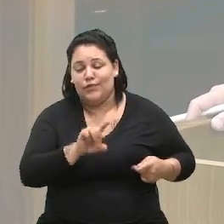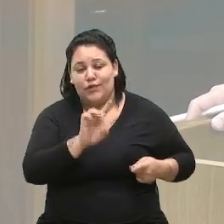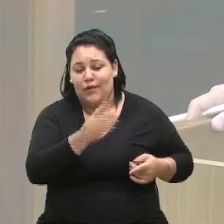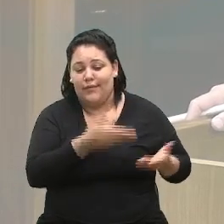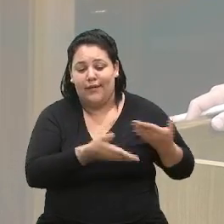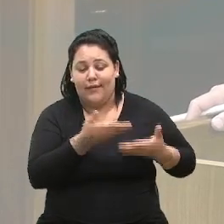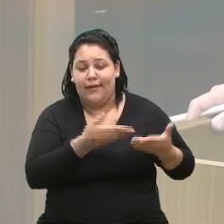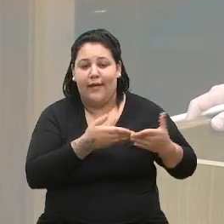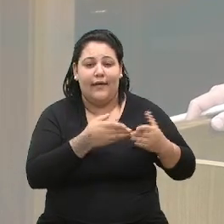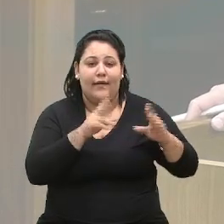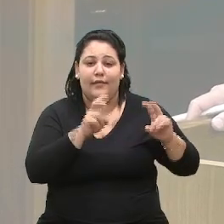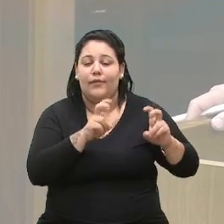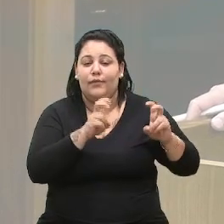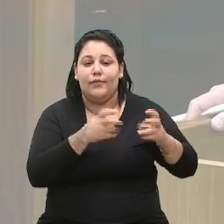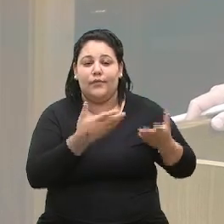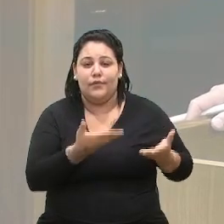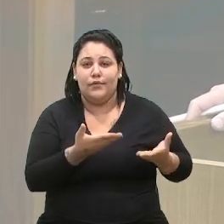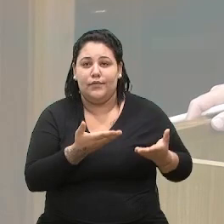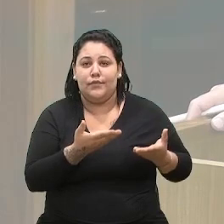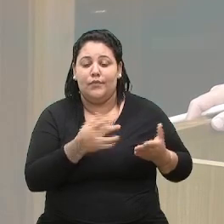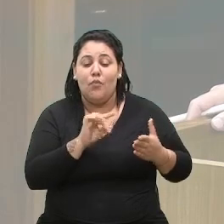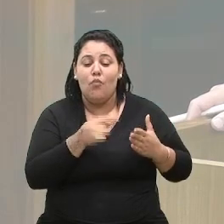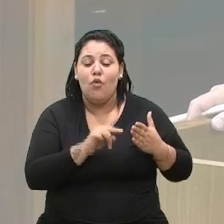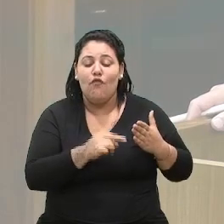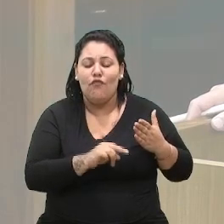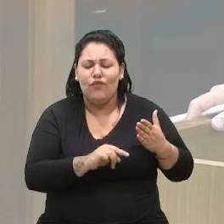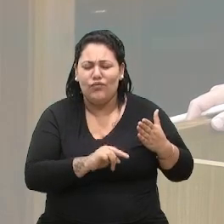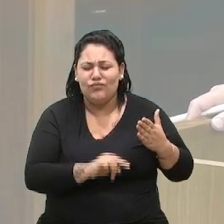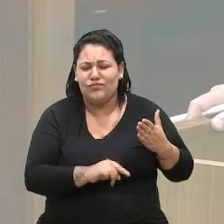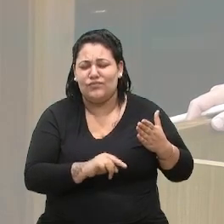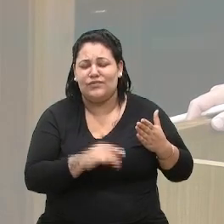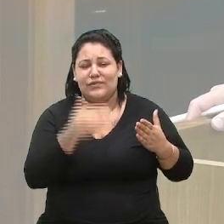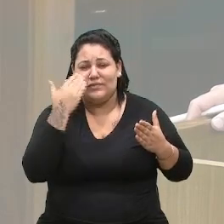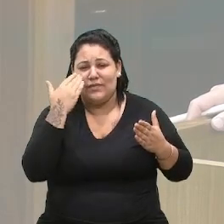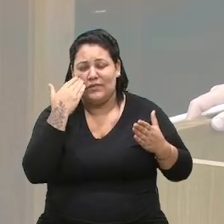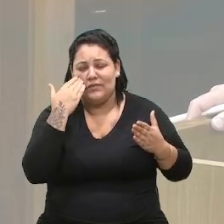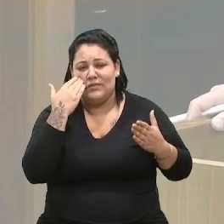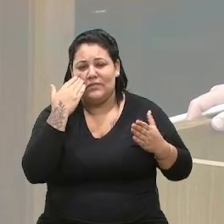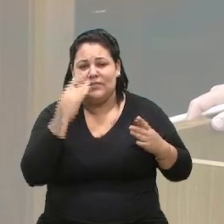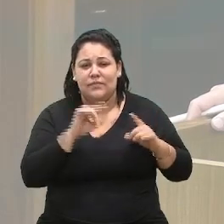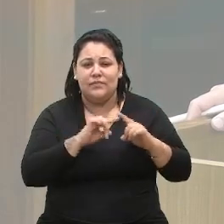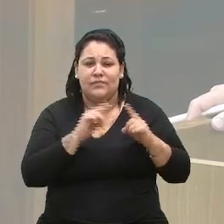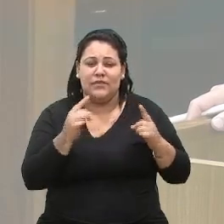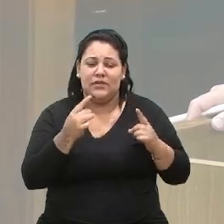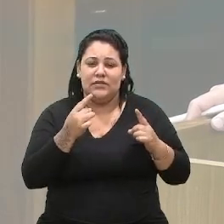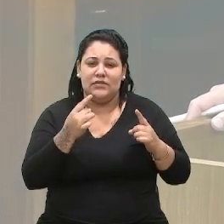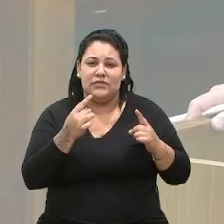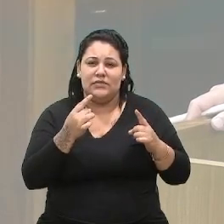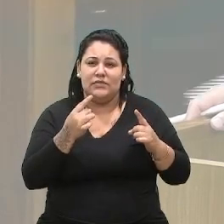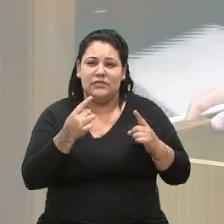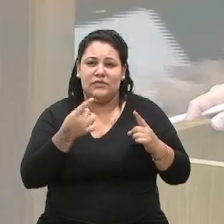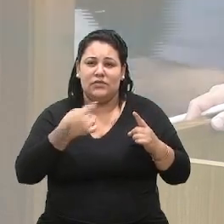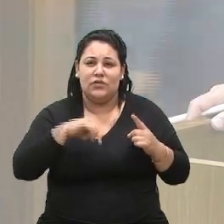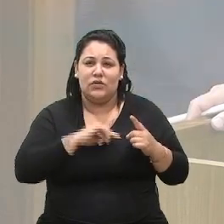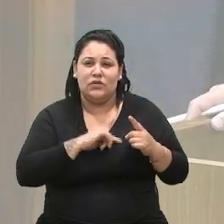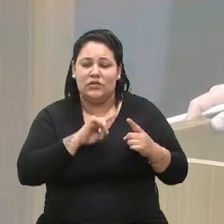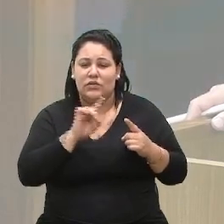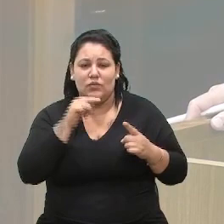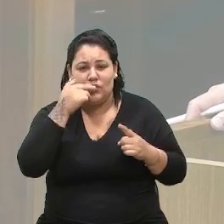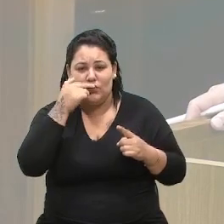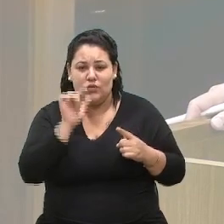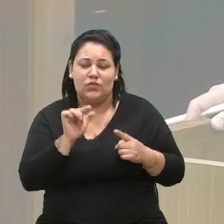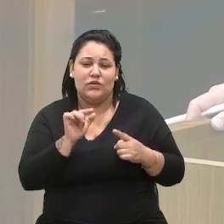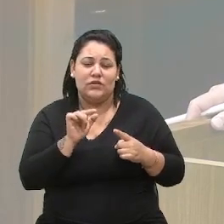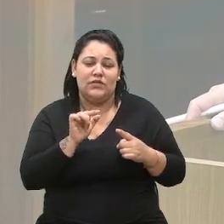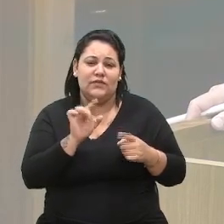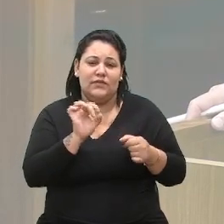tema tão complexo e nós não construirmos